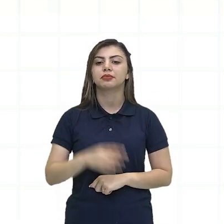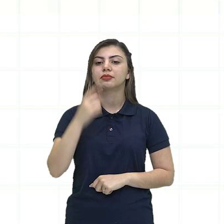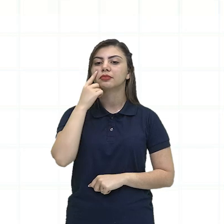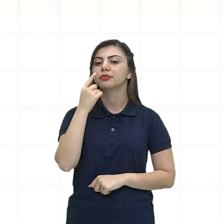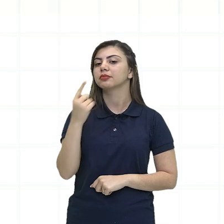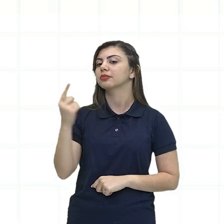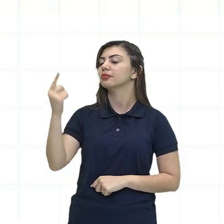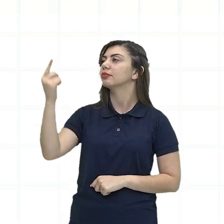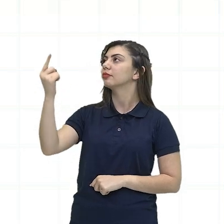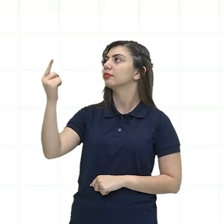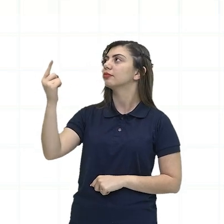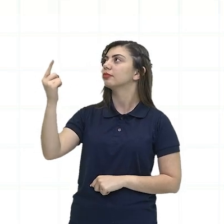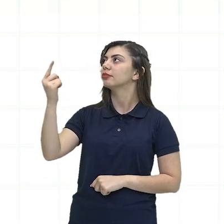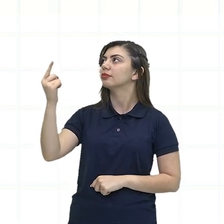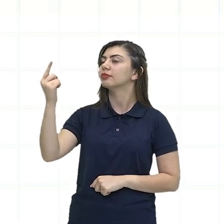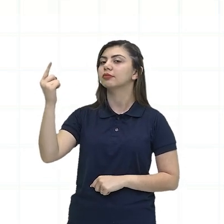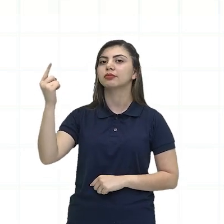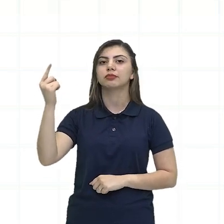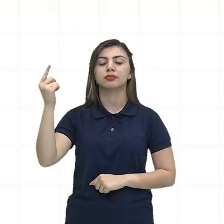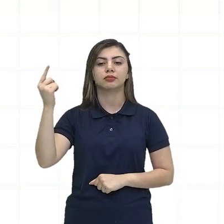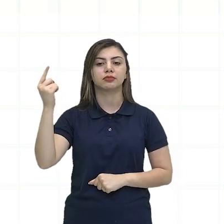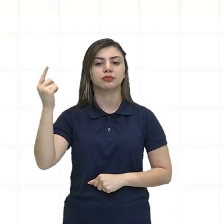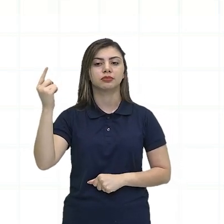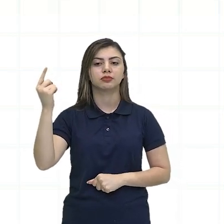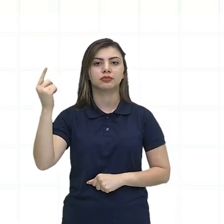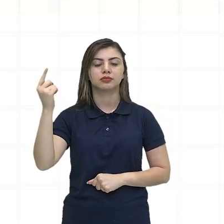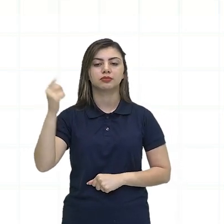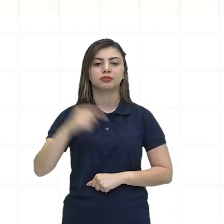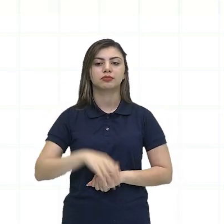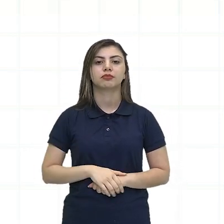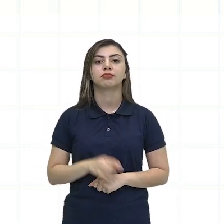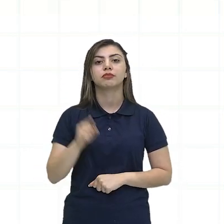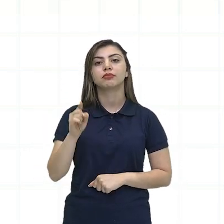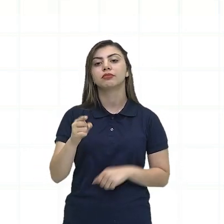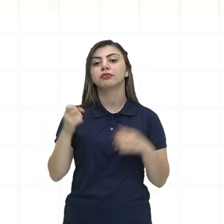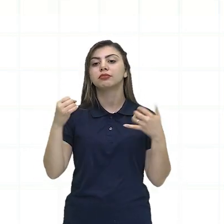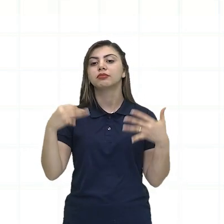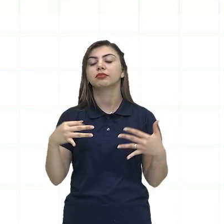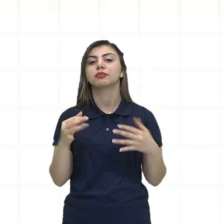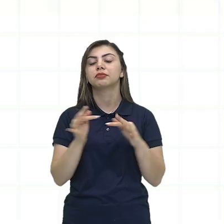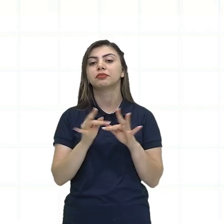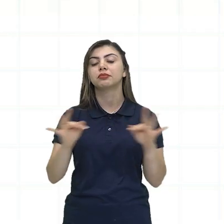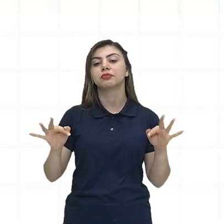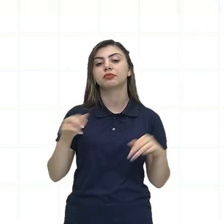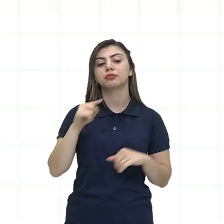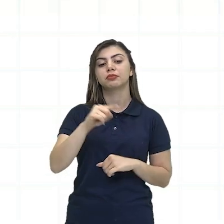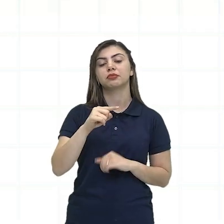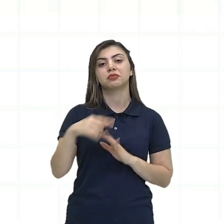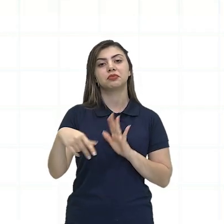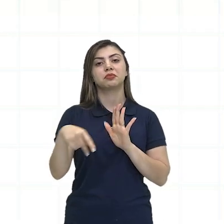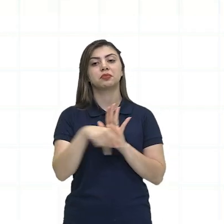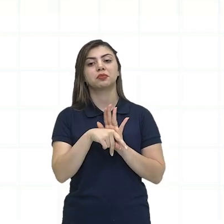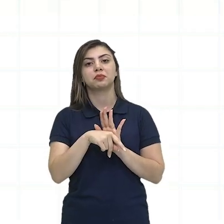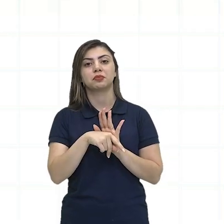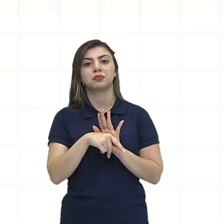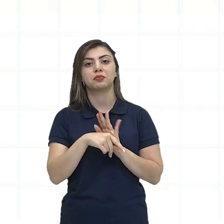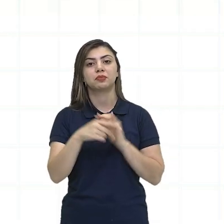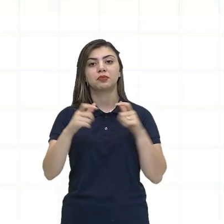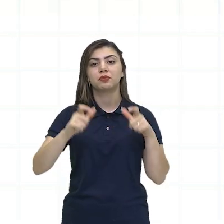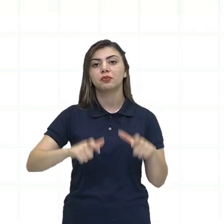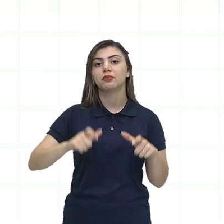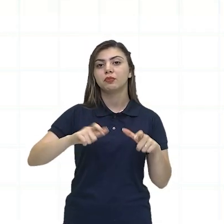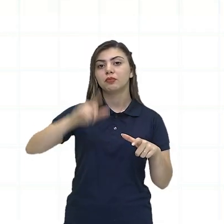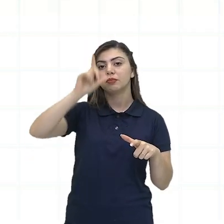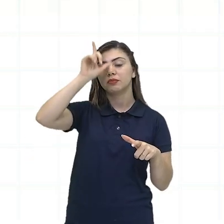from Germany. I am from Germany, que quer dizer que ele é da Alemanha. Agora ele vai começar